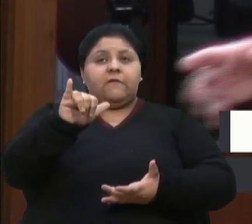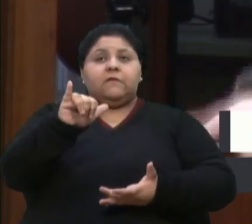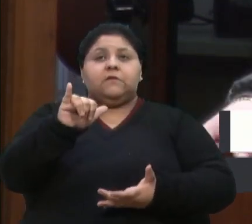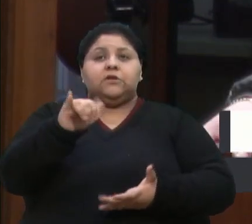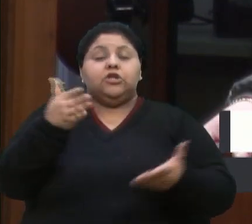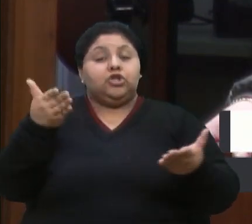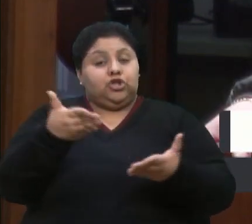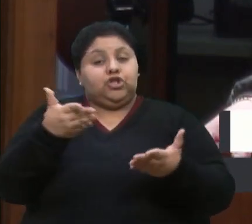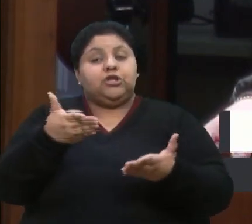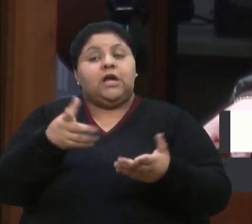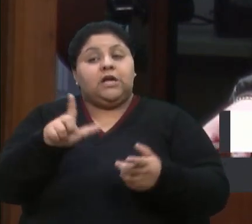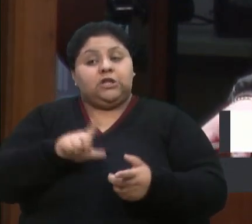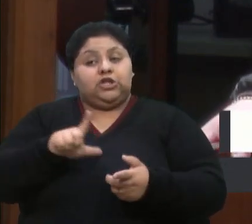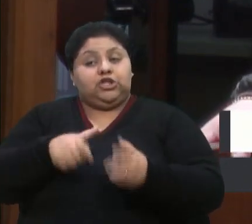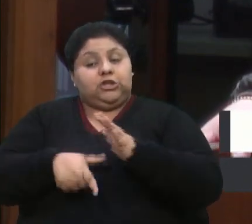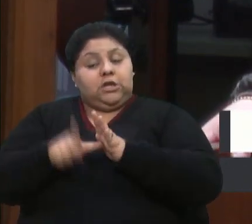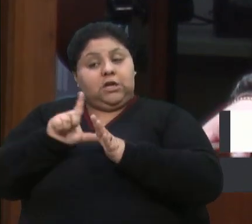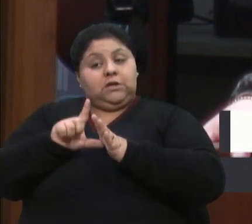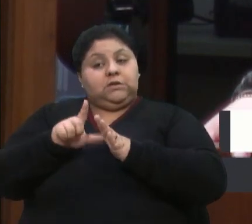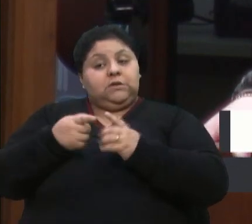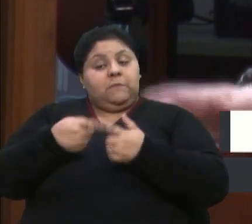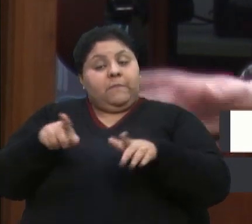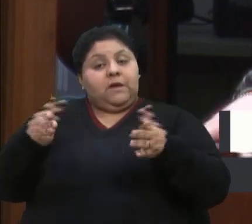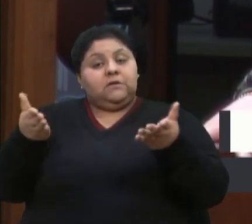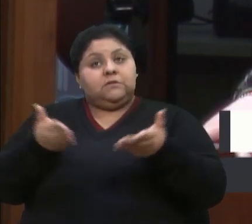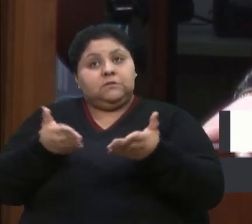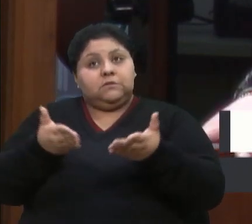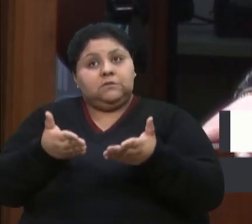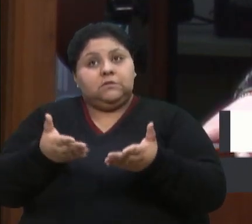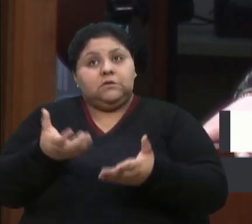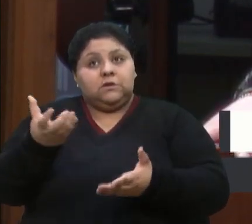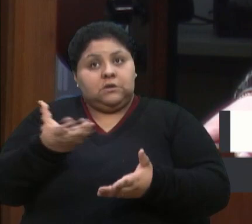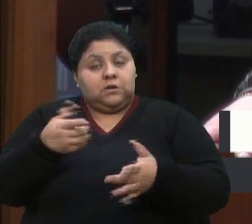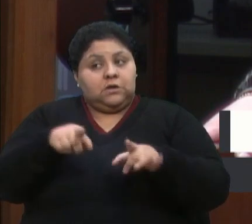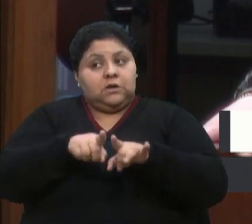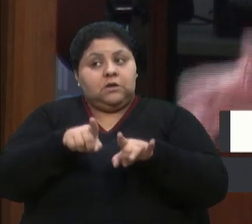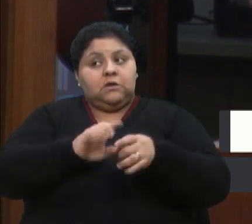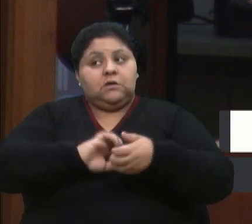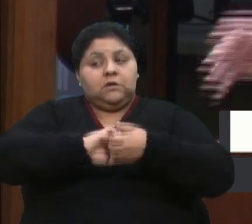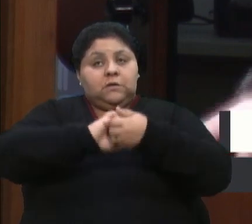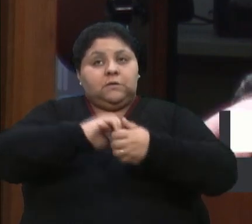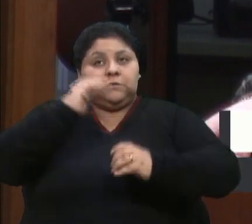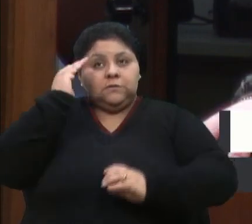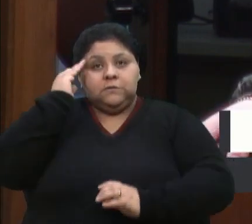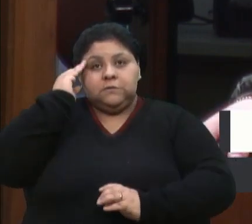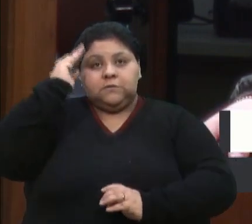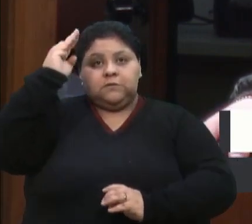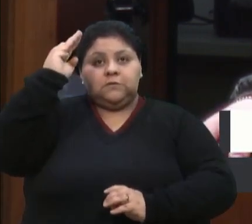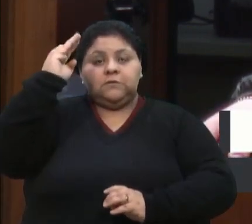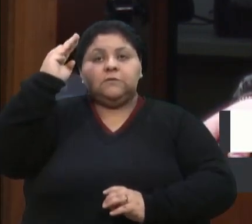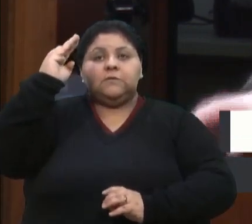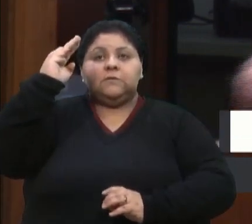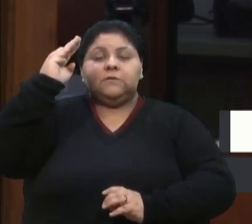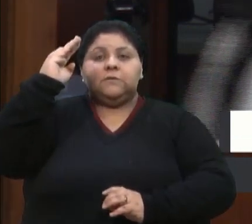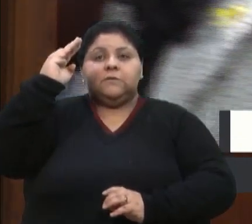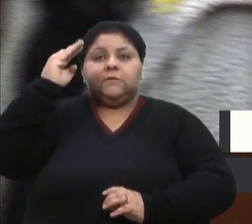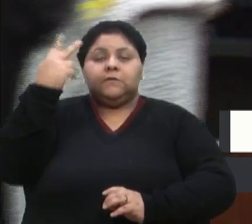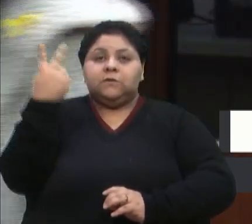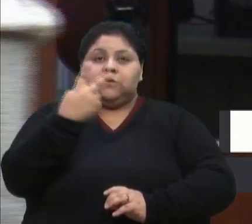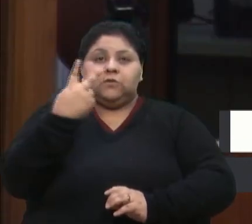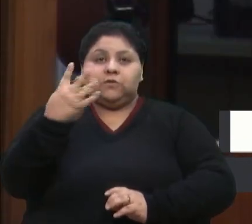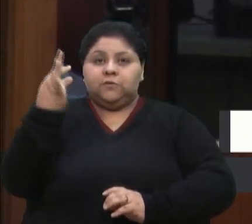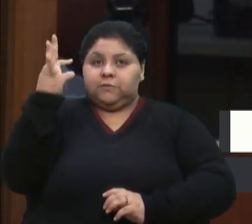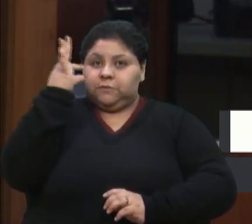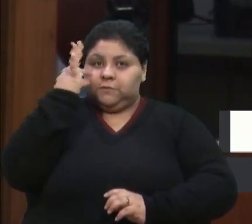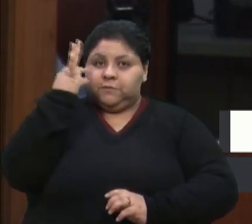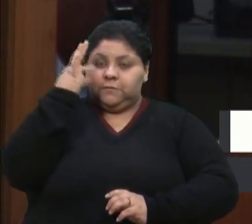existia, mas agora, e aqui quero saudar também o Guarda Municipal Voloski, o Guarda Municipal Freitas também, que está aqui